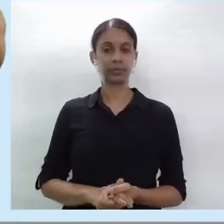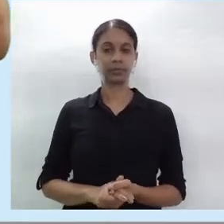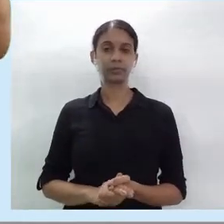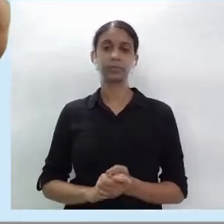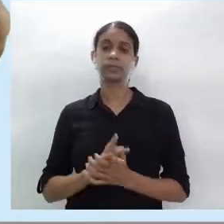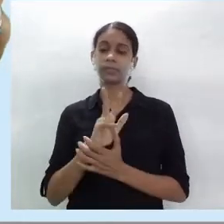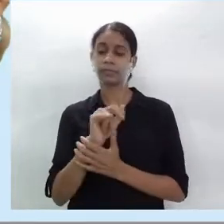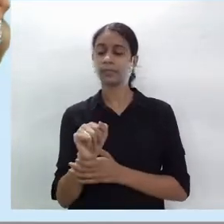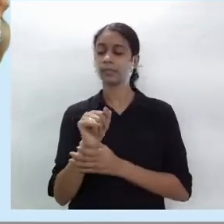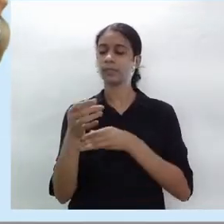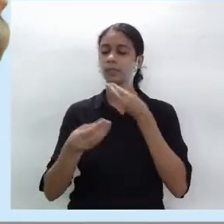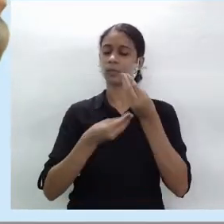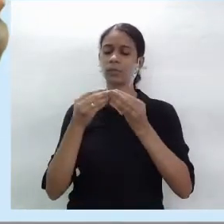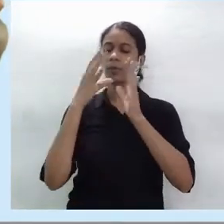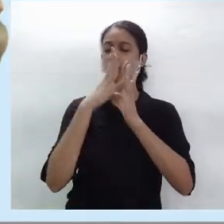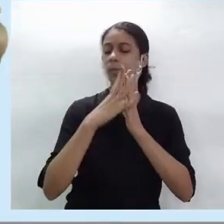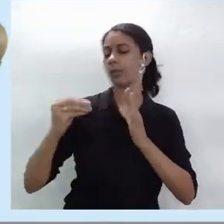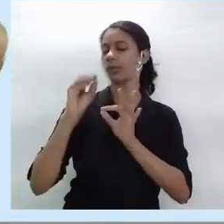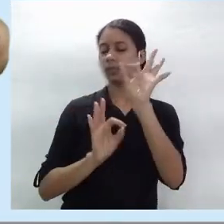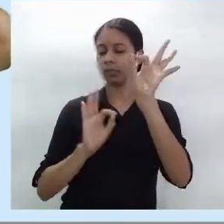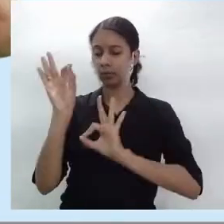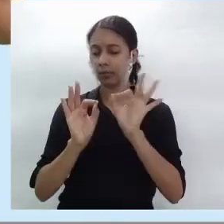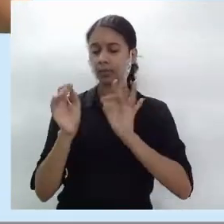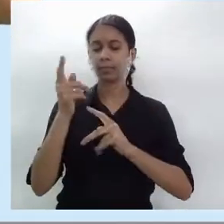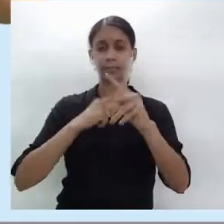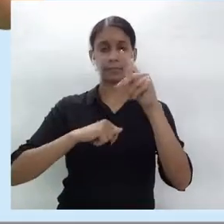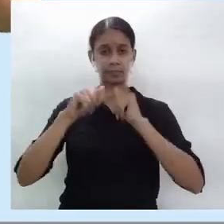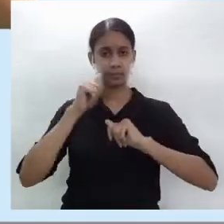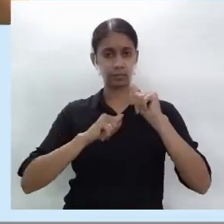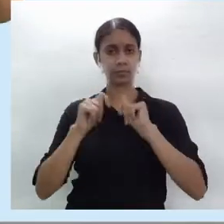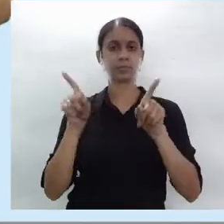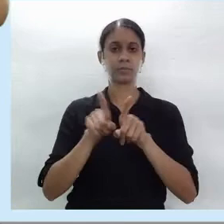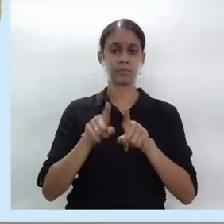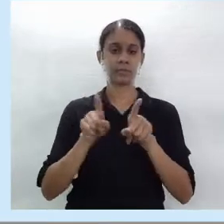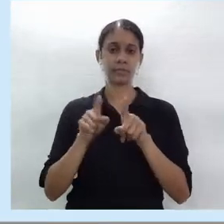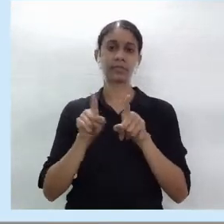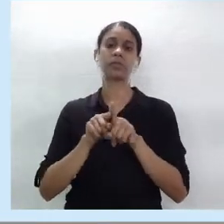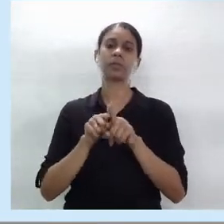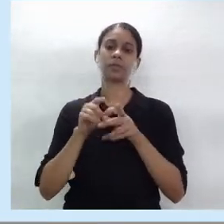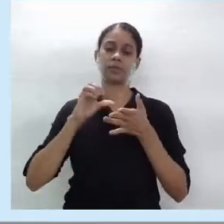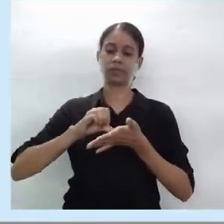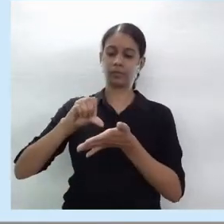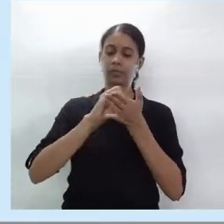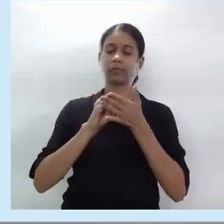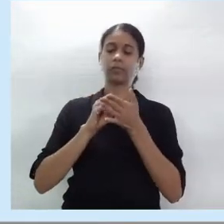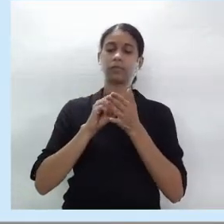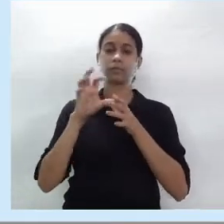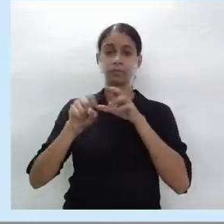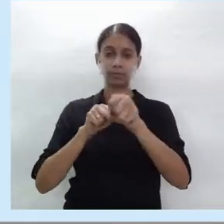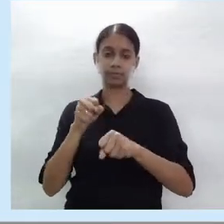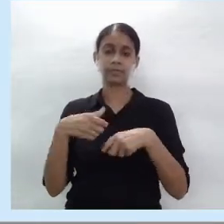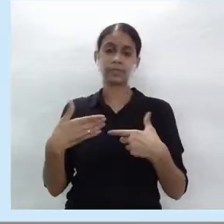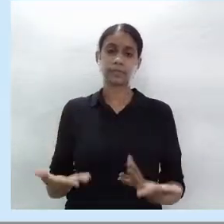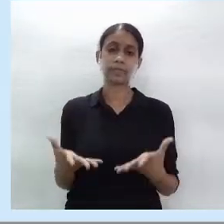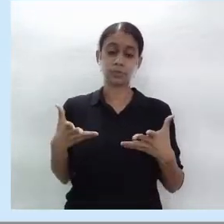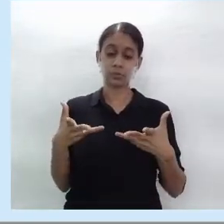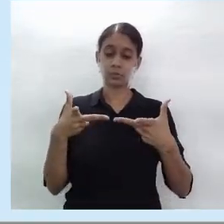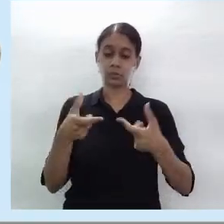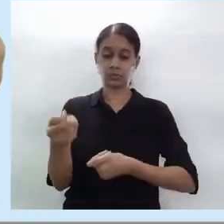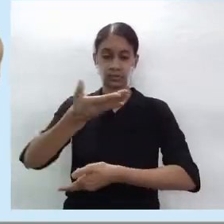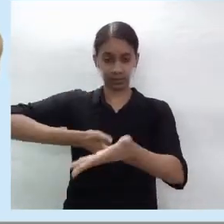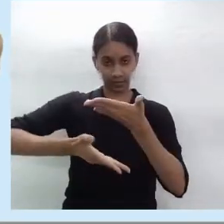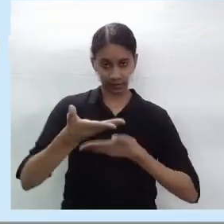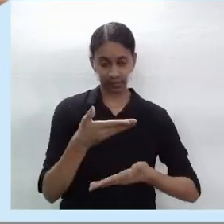do modelo de organização econômica, do modelo de colonização e exploração. Então, todas essas